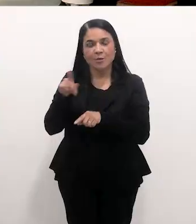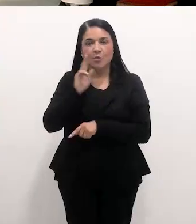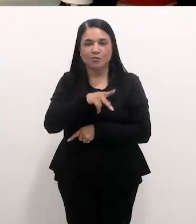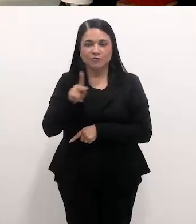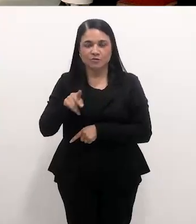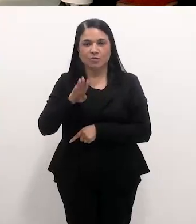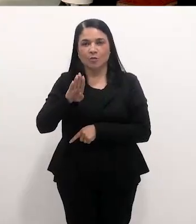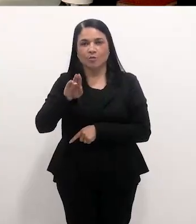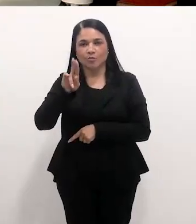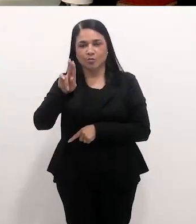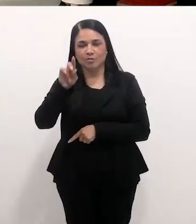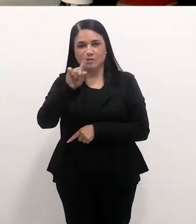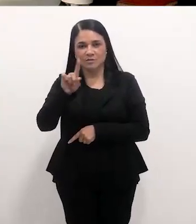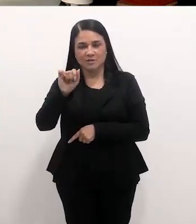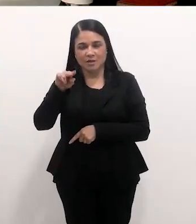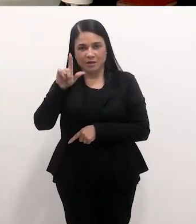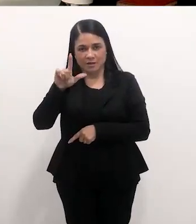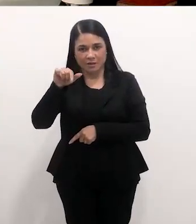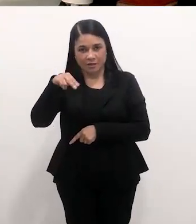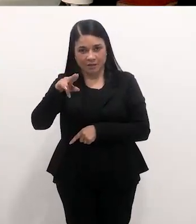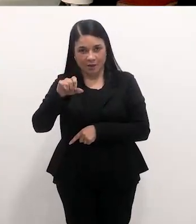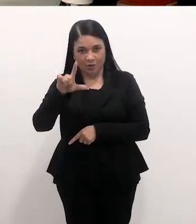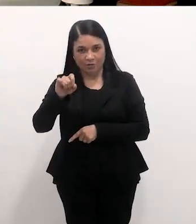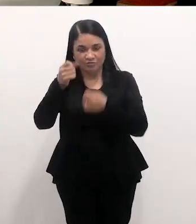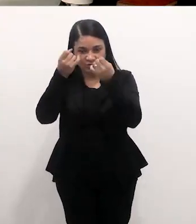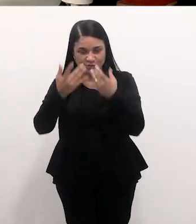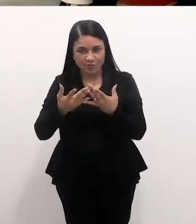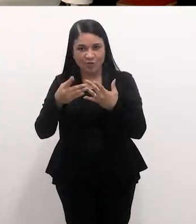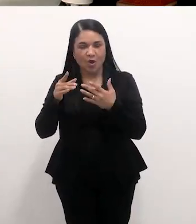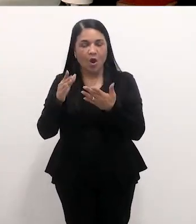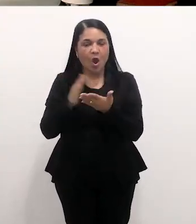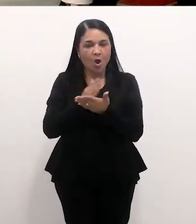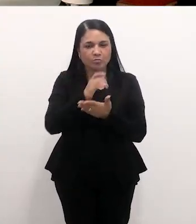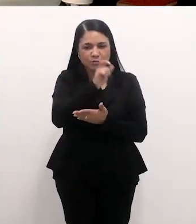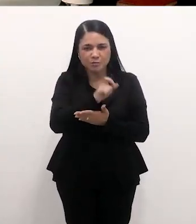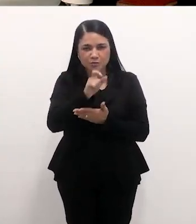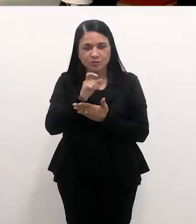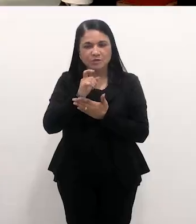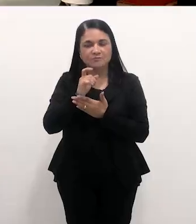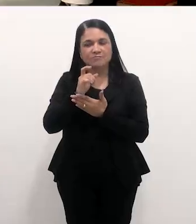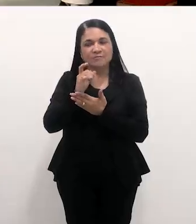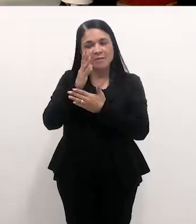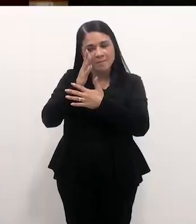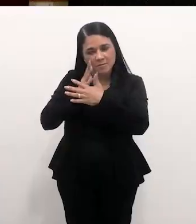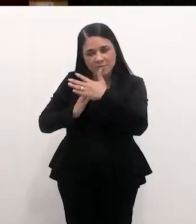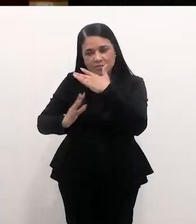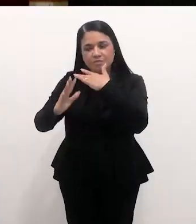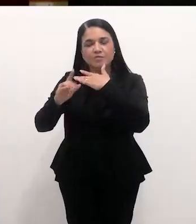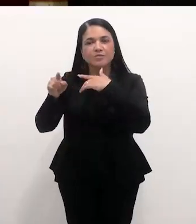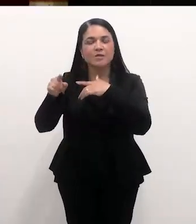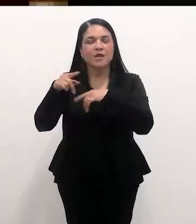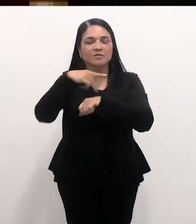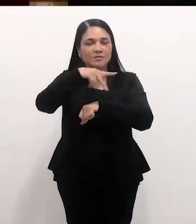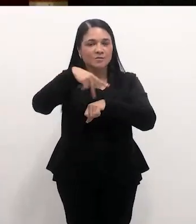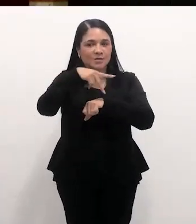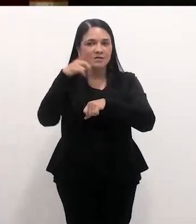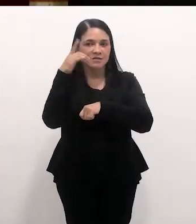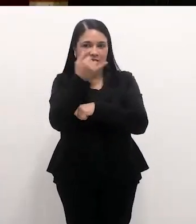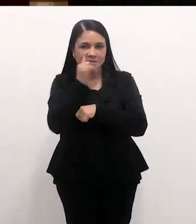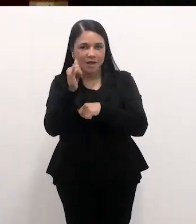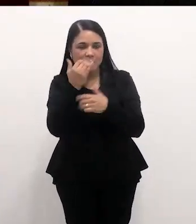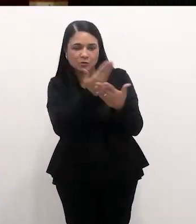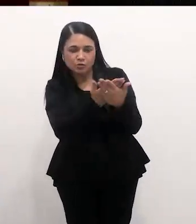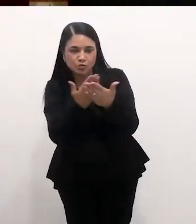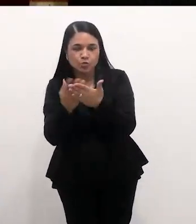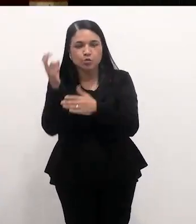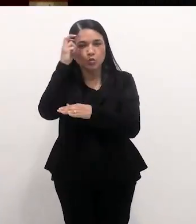também. Inclusive, o próprio professor Busanello já mencionou aqui a intenção de alguns quererem ir para a Itália para poder desenvolver